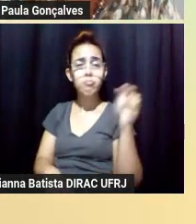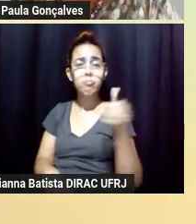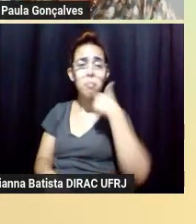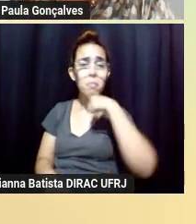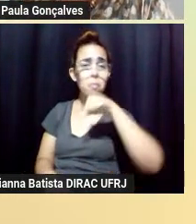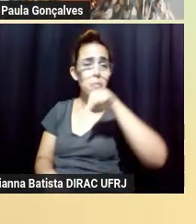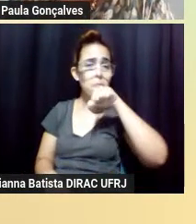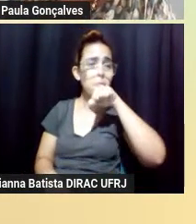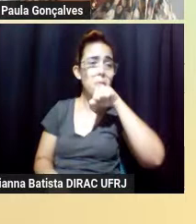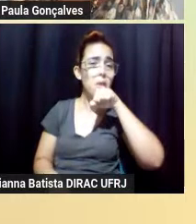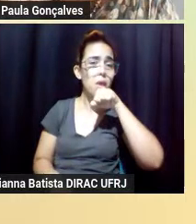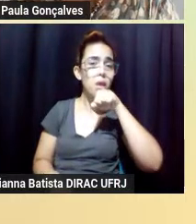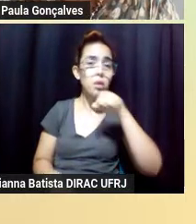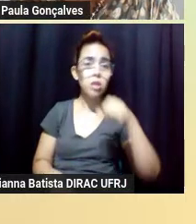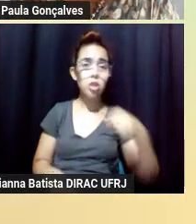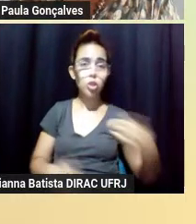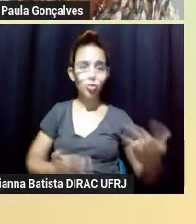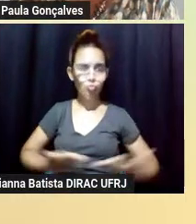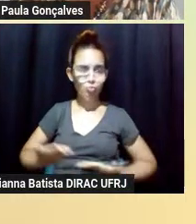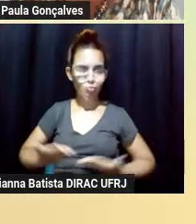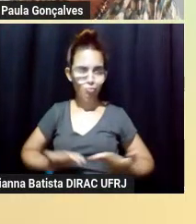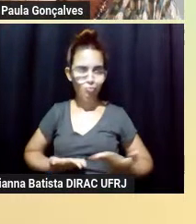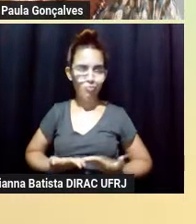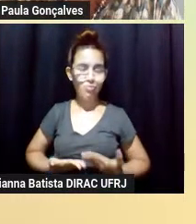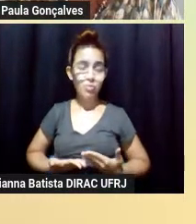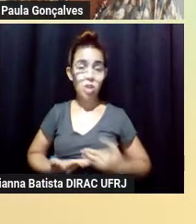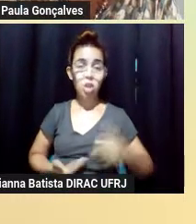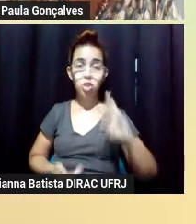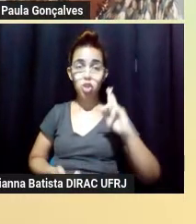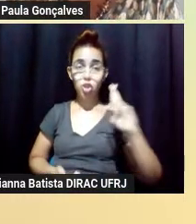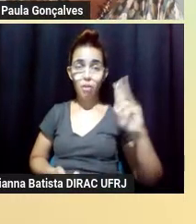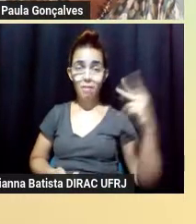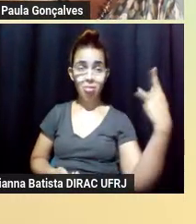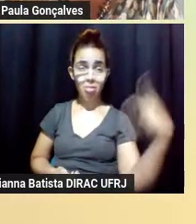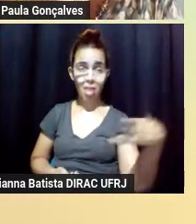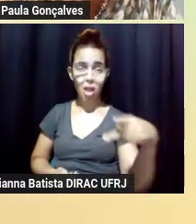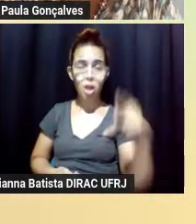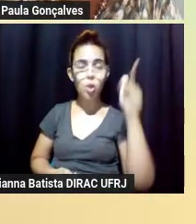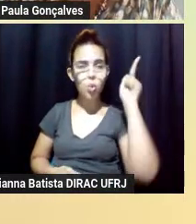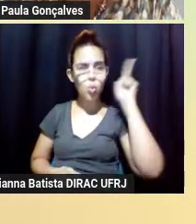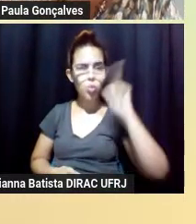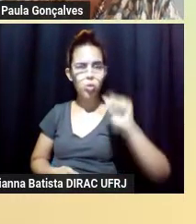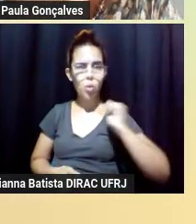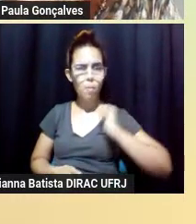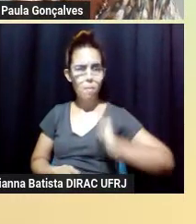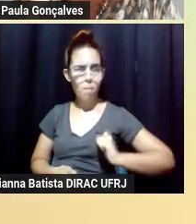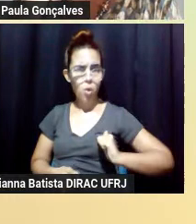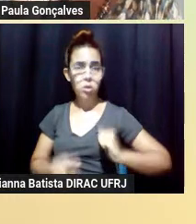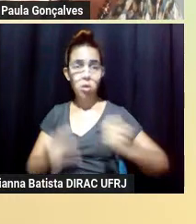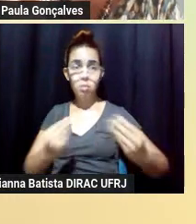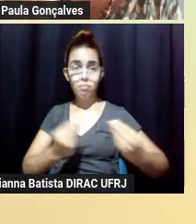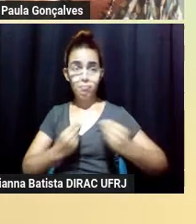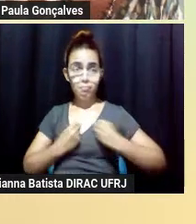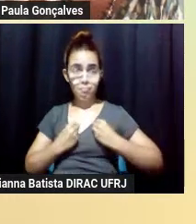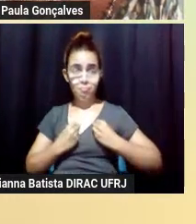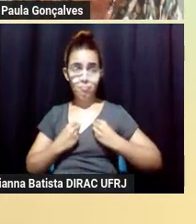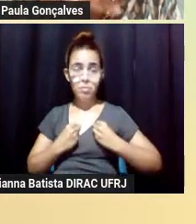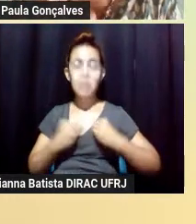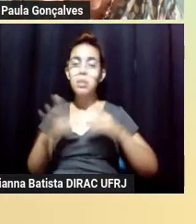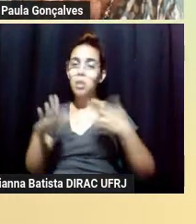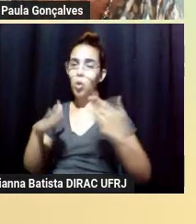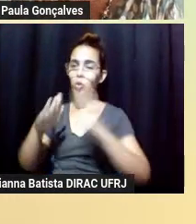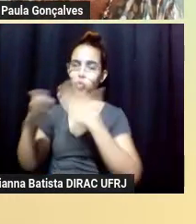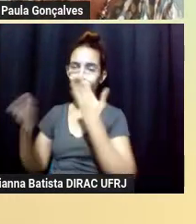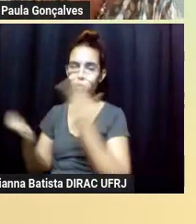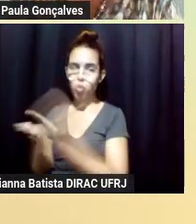vou para a escola pública. Clélia bem disse aqui que na época dela a escola pública era uma escola excelente, eu peguei um pouco desse momento,